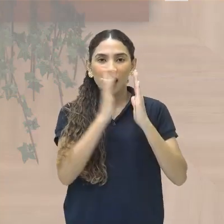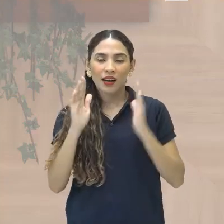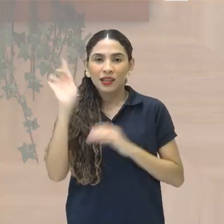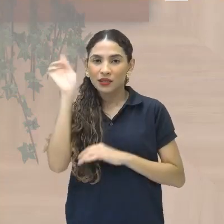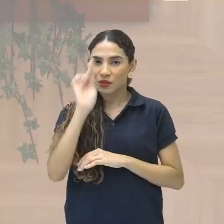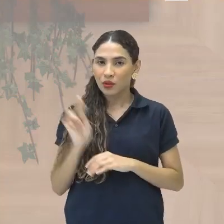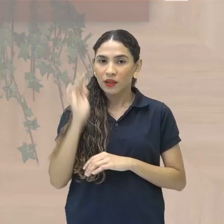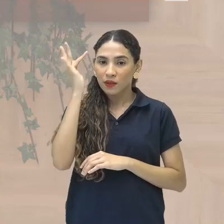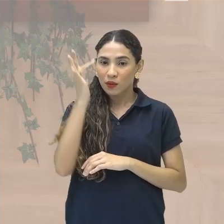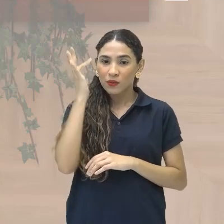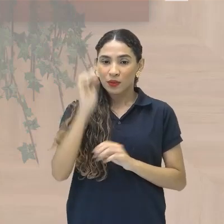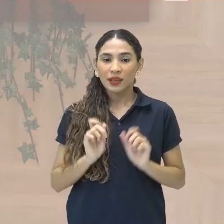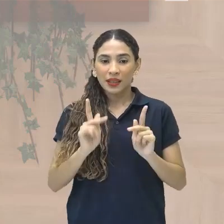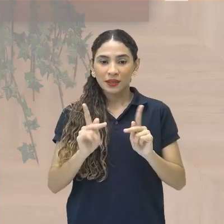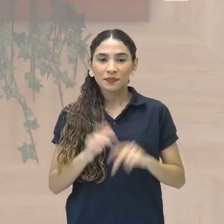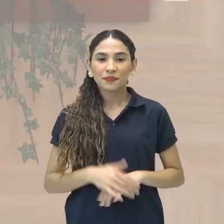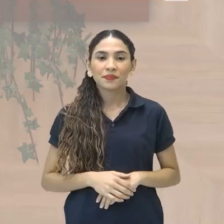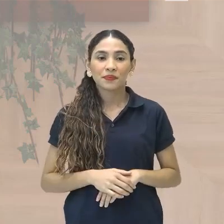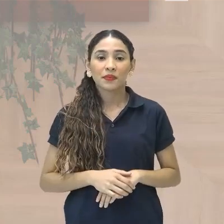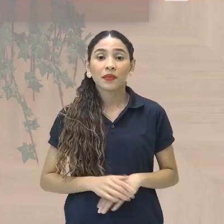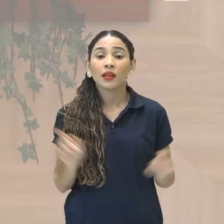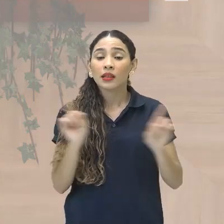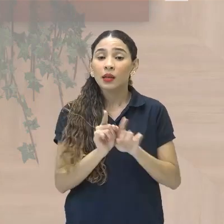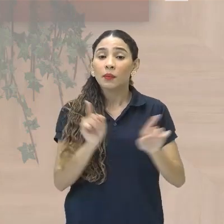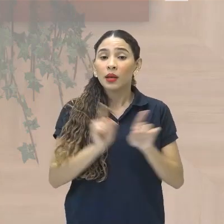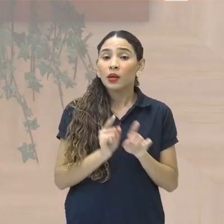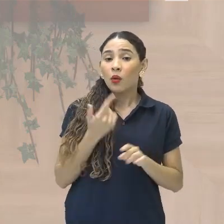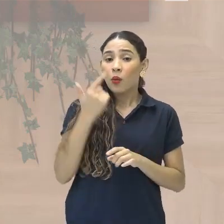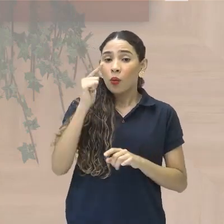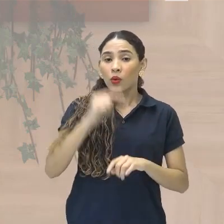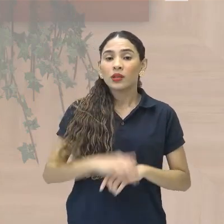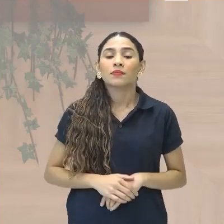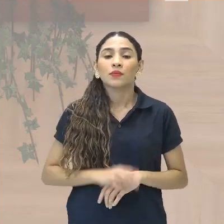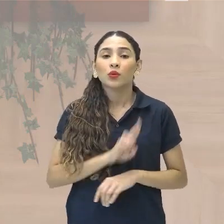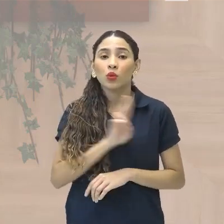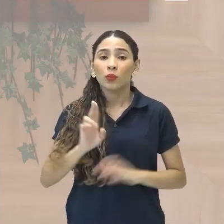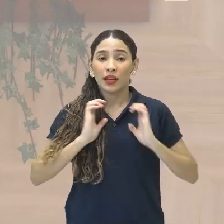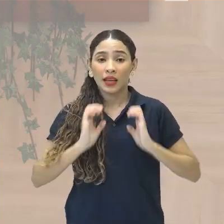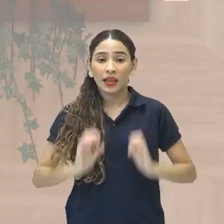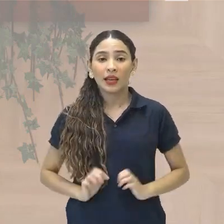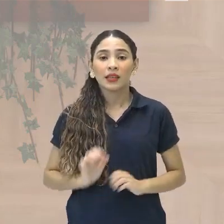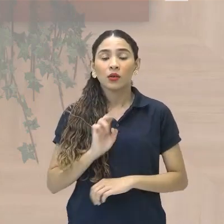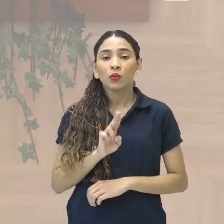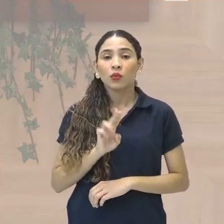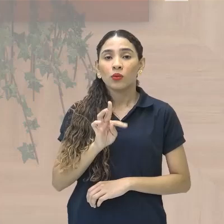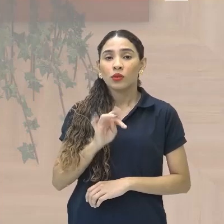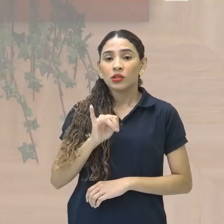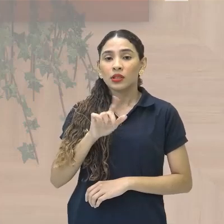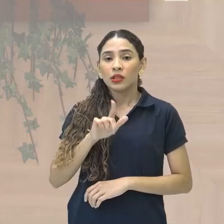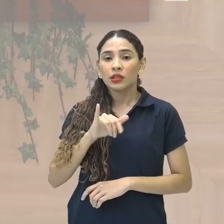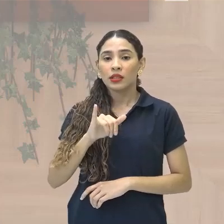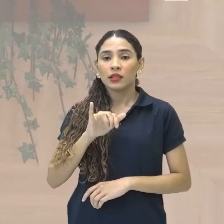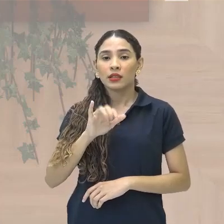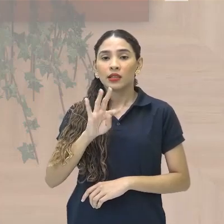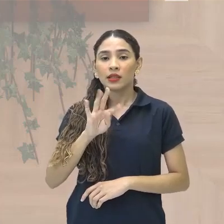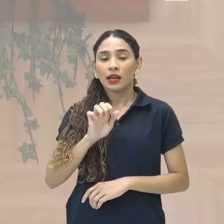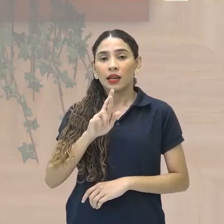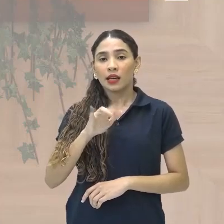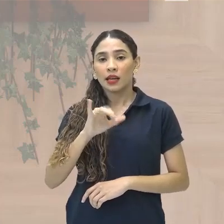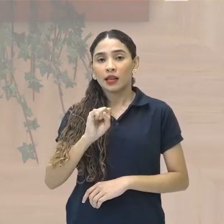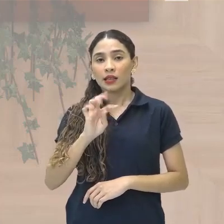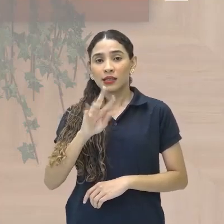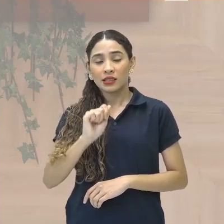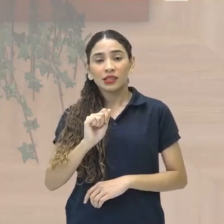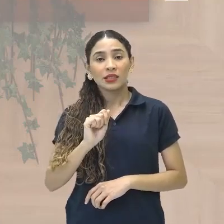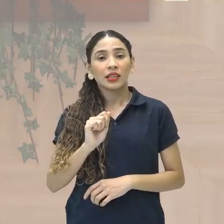história da filosofia, tá bom? Temos uma outra ética também, que é chamada de ética utilitarista, que é aquela